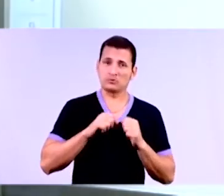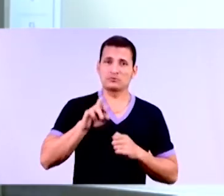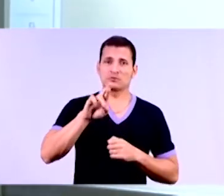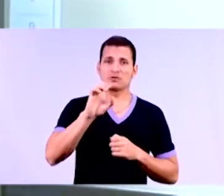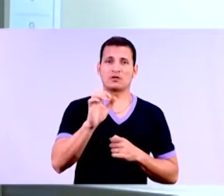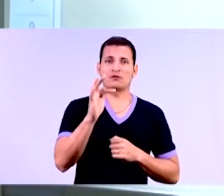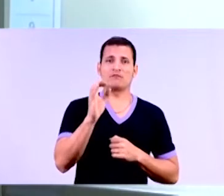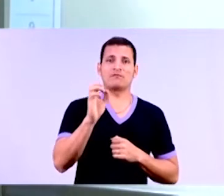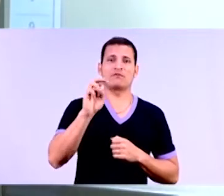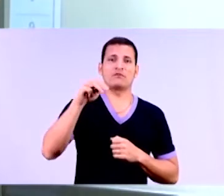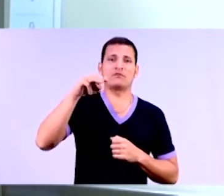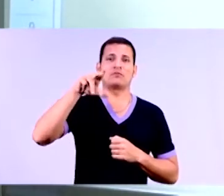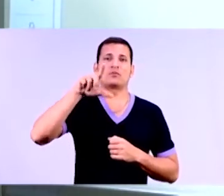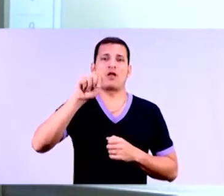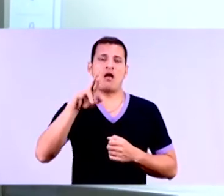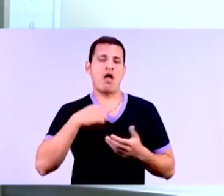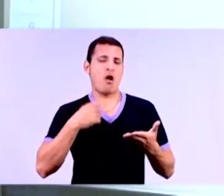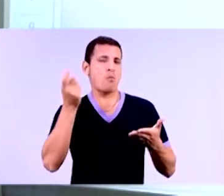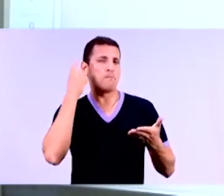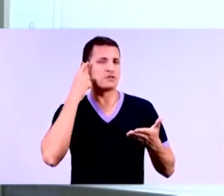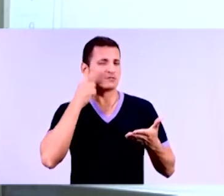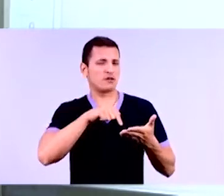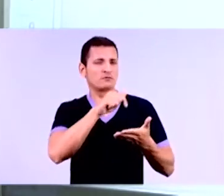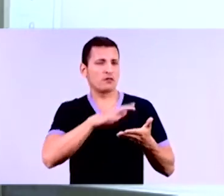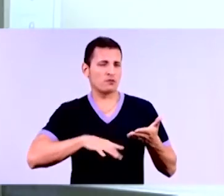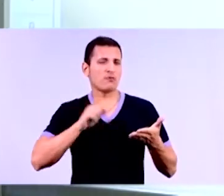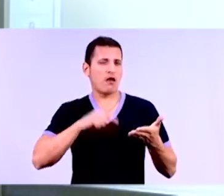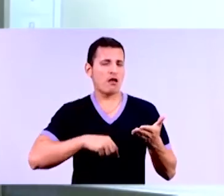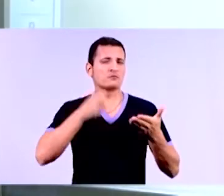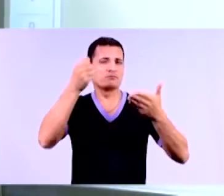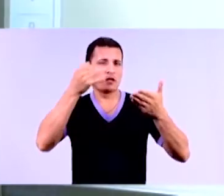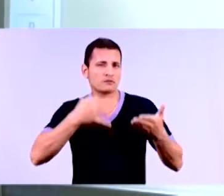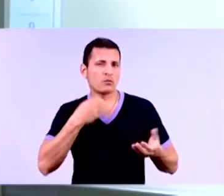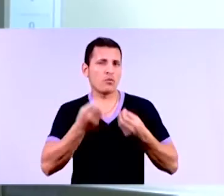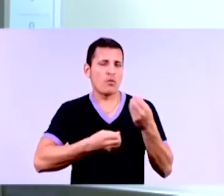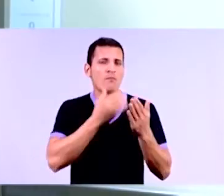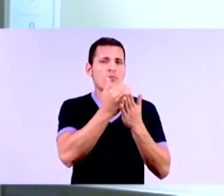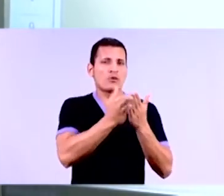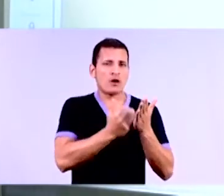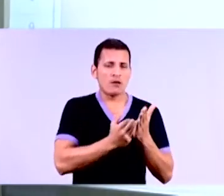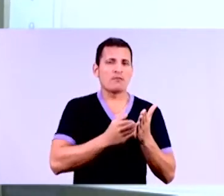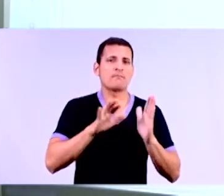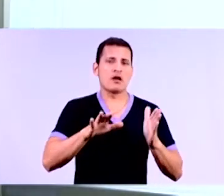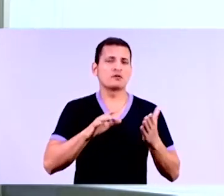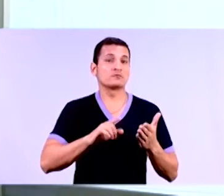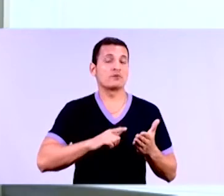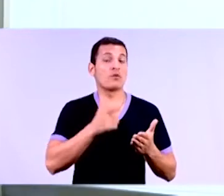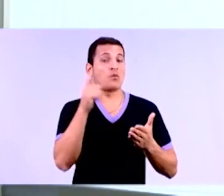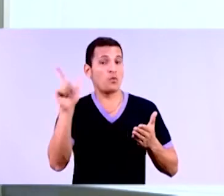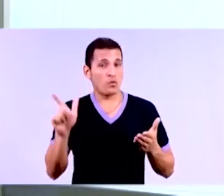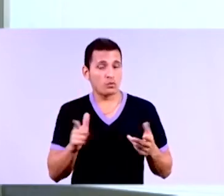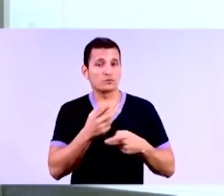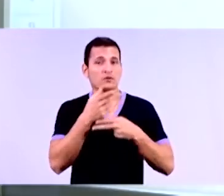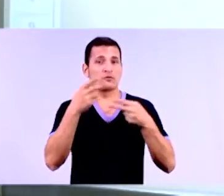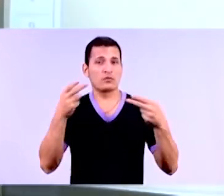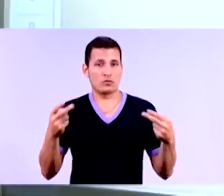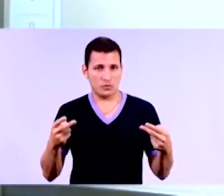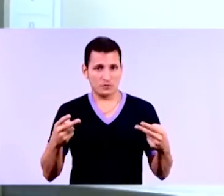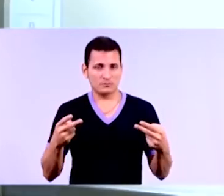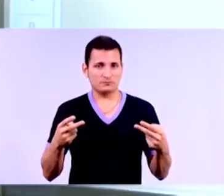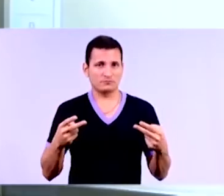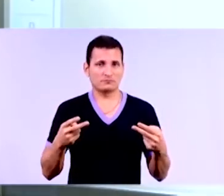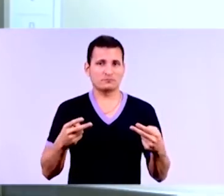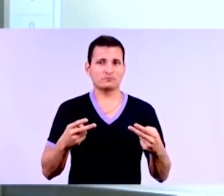eu pensei que esse texto era a explicação de como funciona um programa de computação, mas na verdade ele está me explicando uma